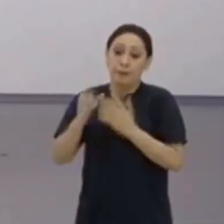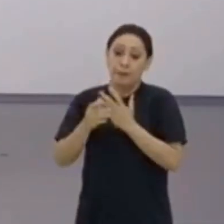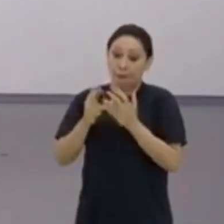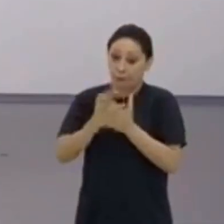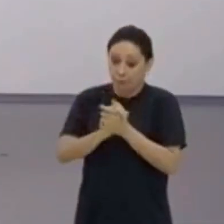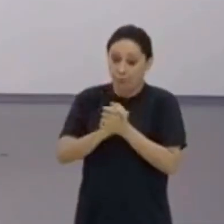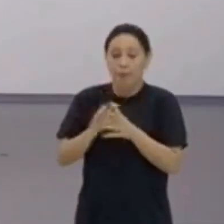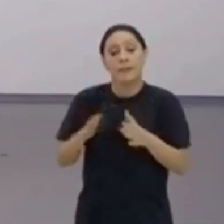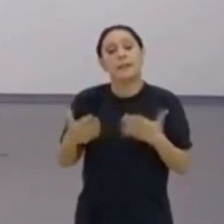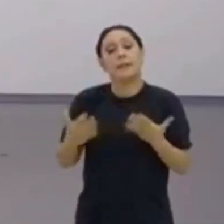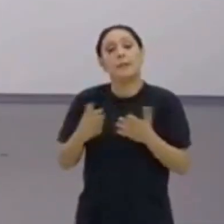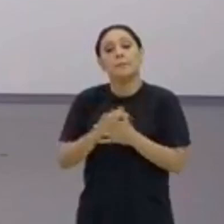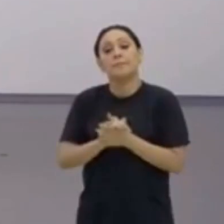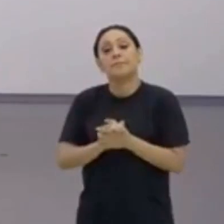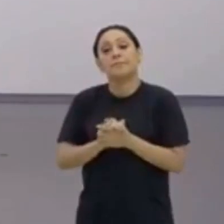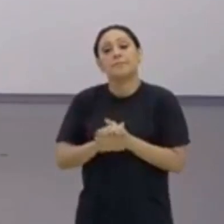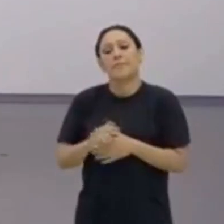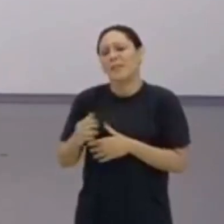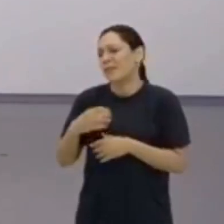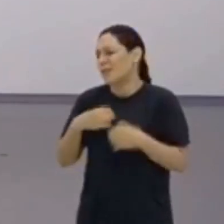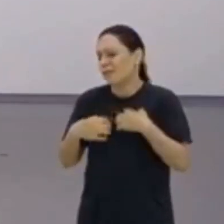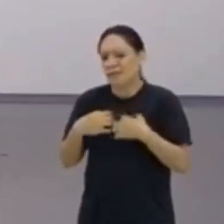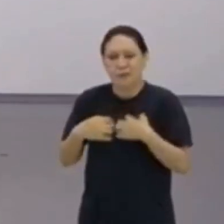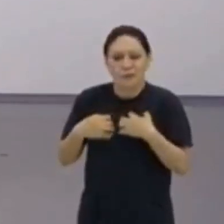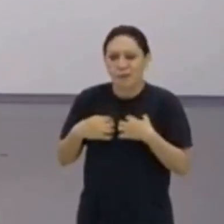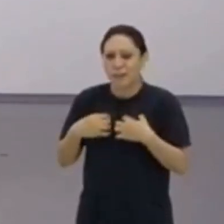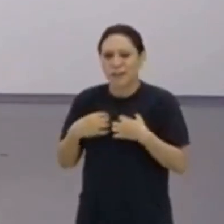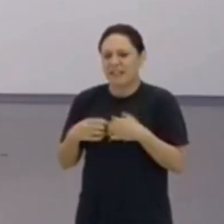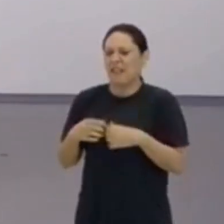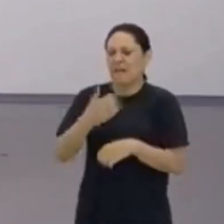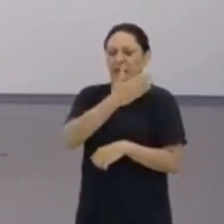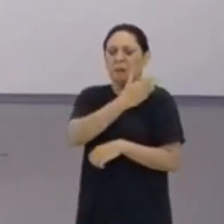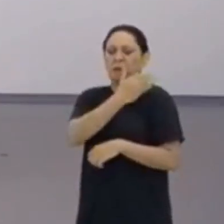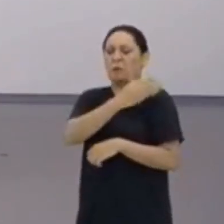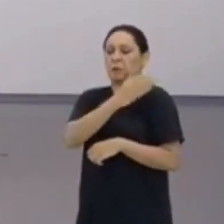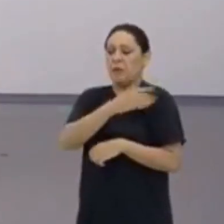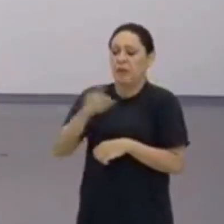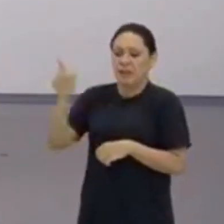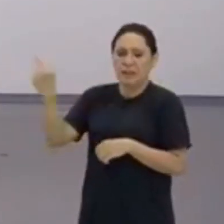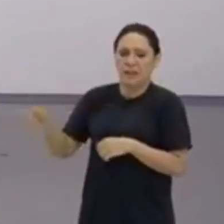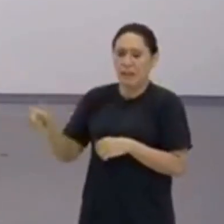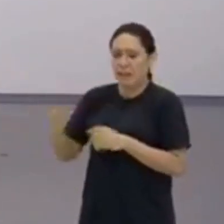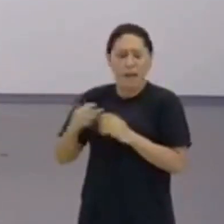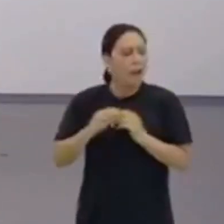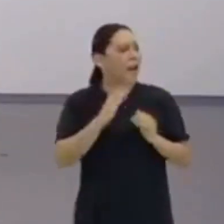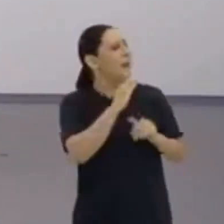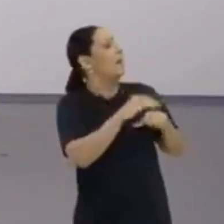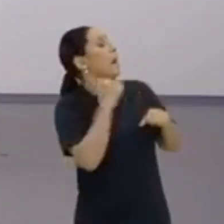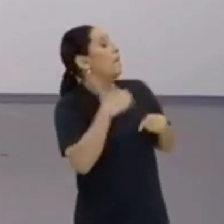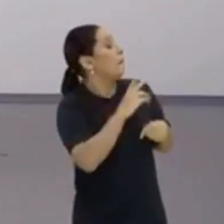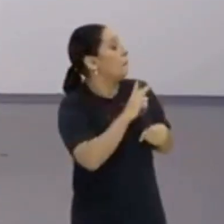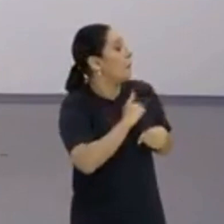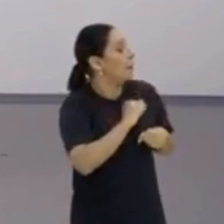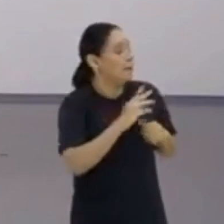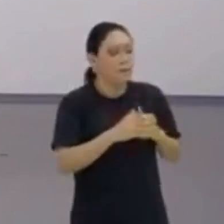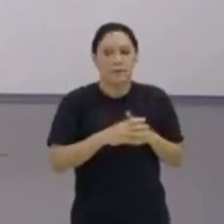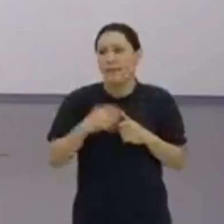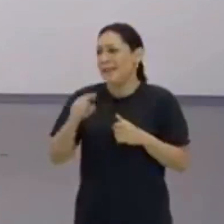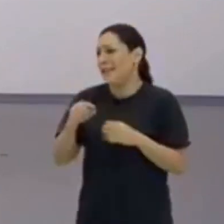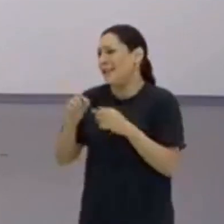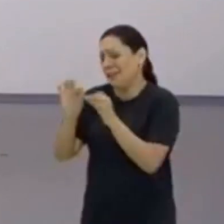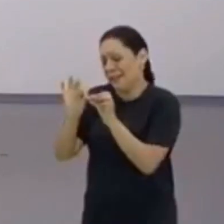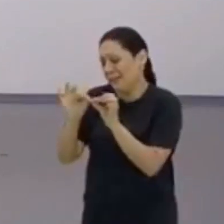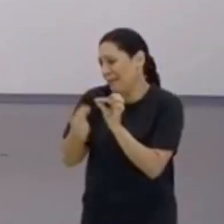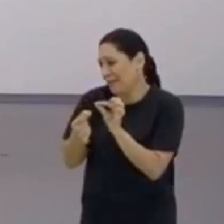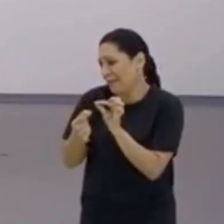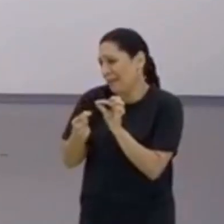uma vez, eu me lembro certinho, que eu... Mas eu fiquei chateado, depois eu falei, que frescura é essa? Que ela pegou, ai amor, o que foi amor? Ai, eu quebrei a minha